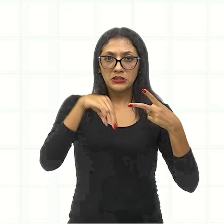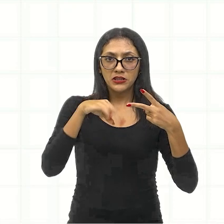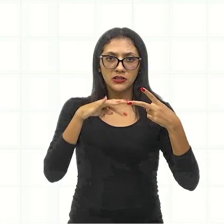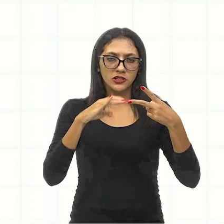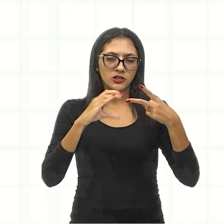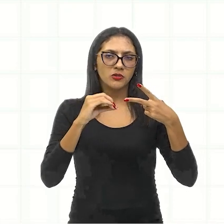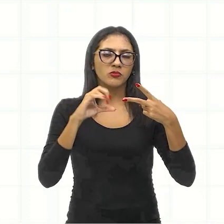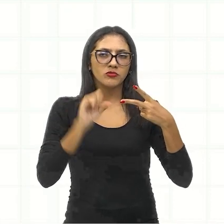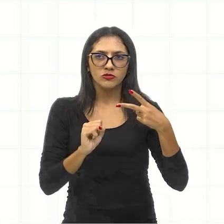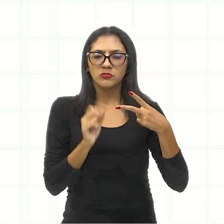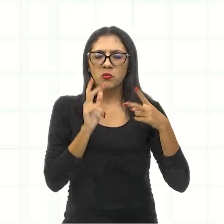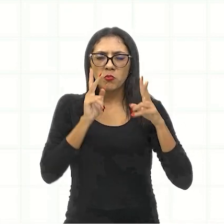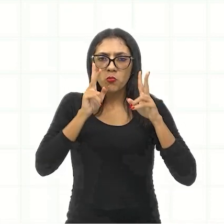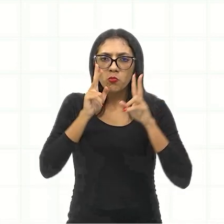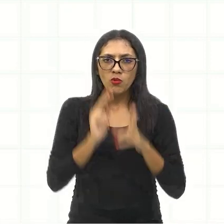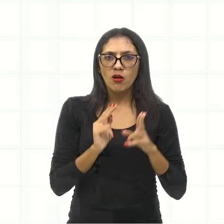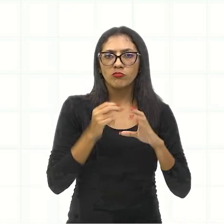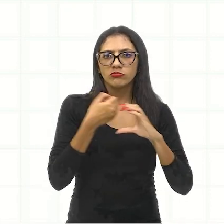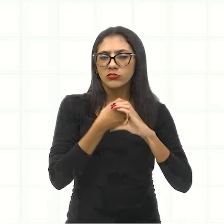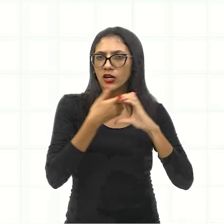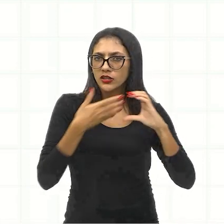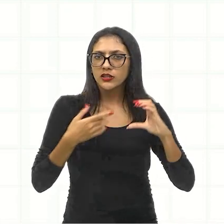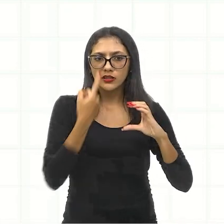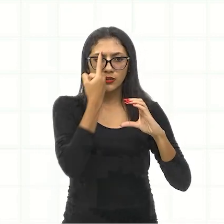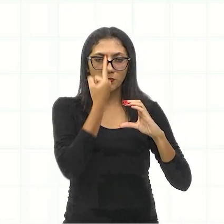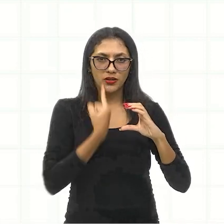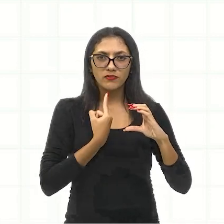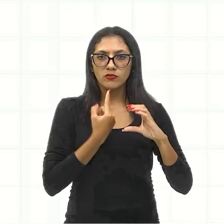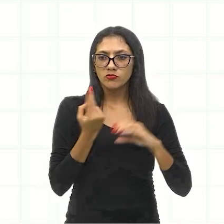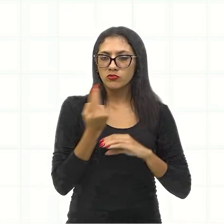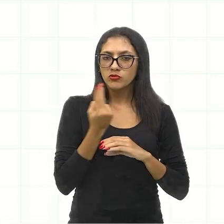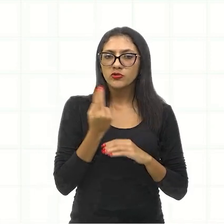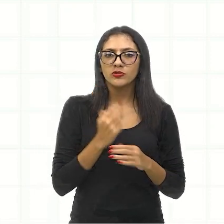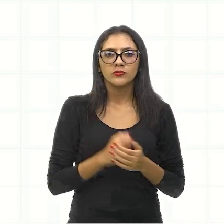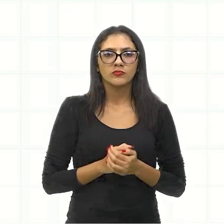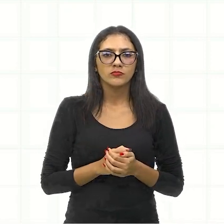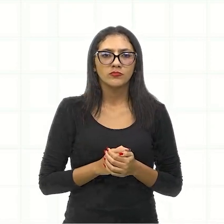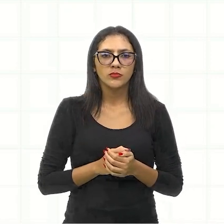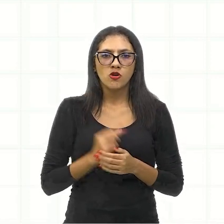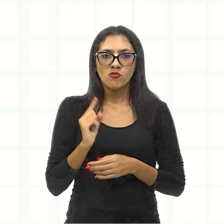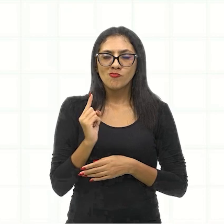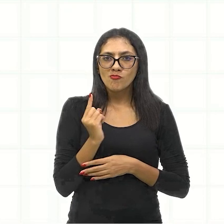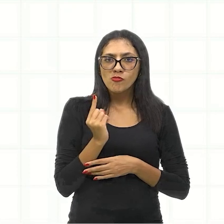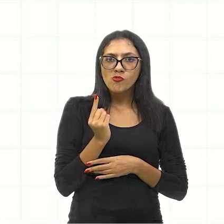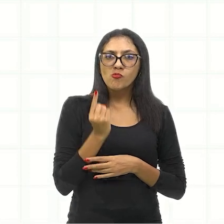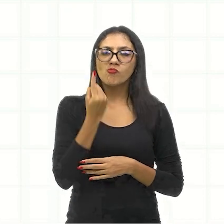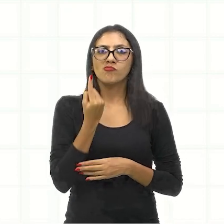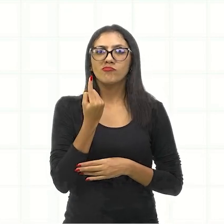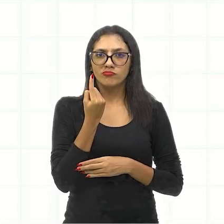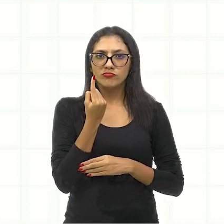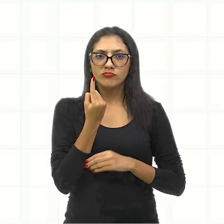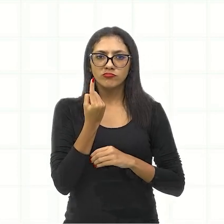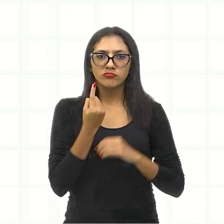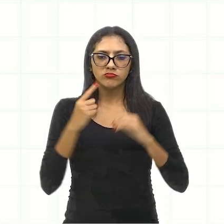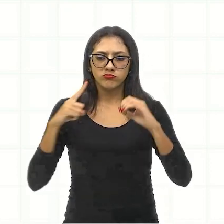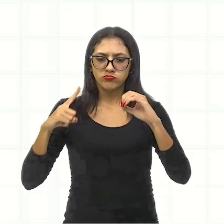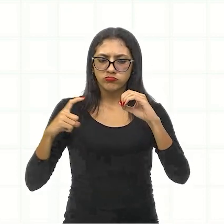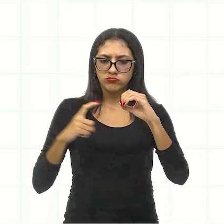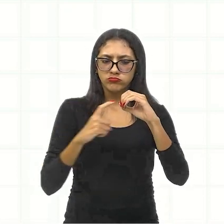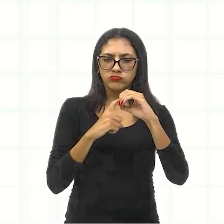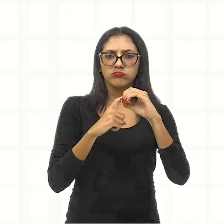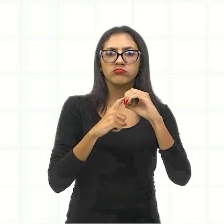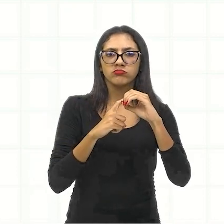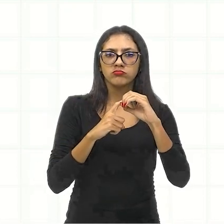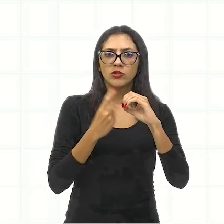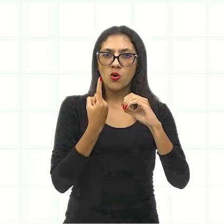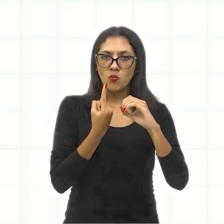No caso dos gêmeos idênticos, como é que vai acontecer ali, ó? Um único espermatozoide fecunda um único óvulo. Então,